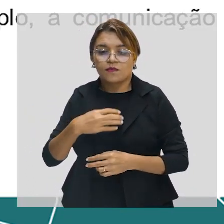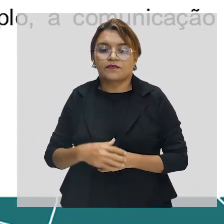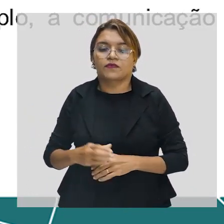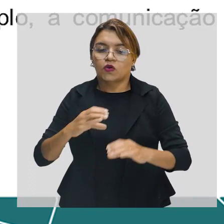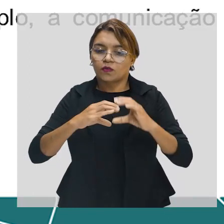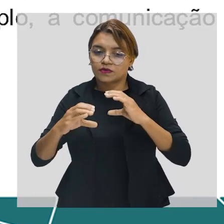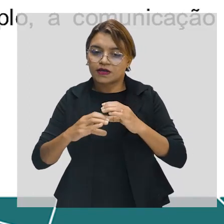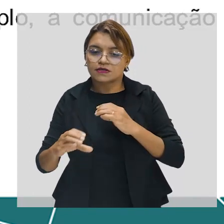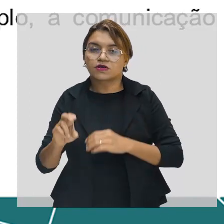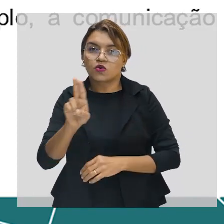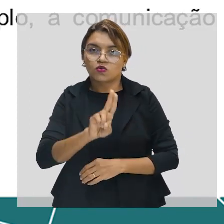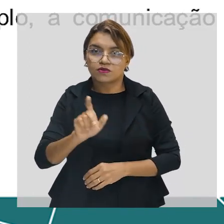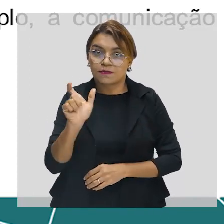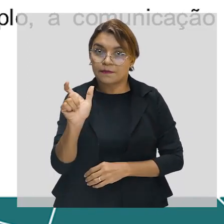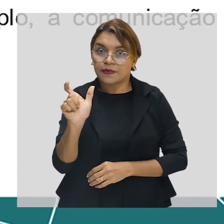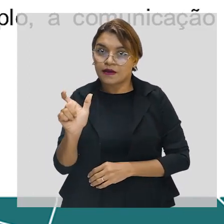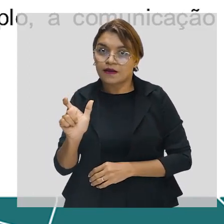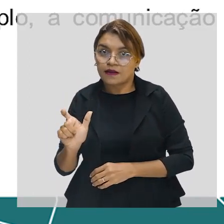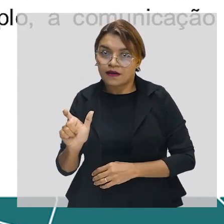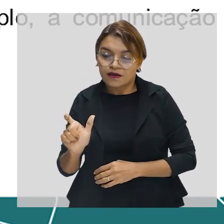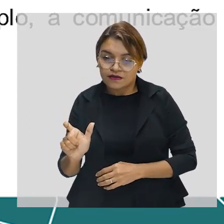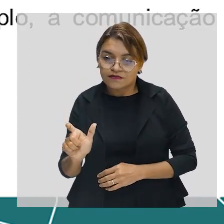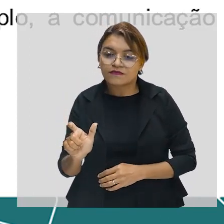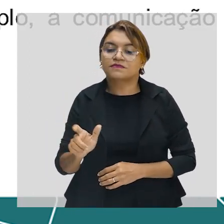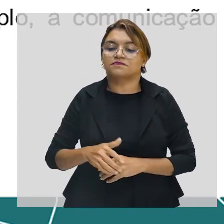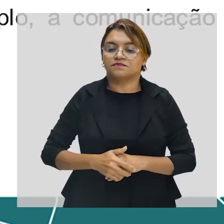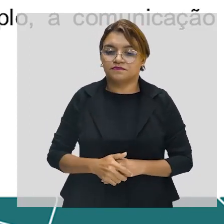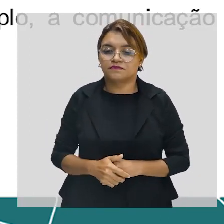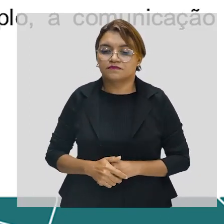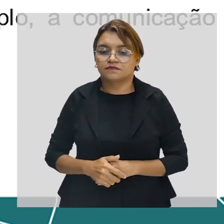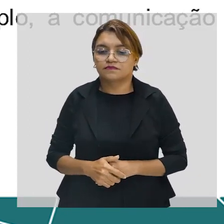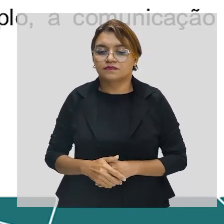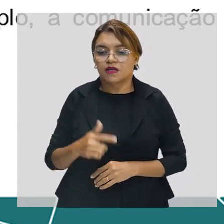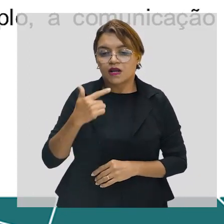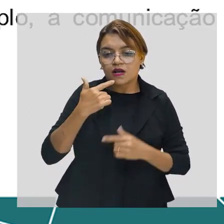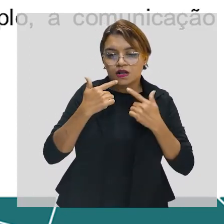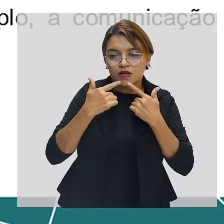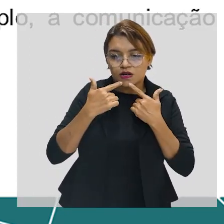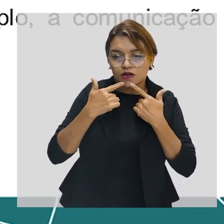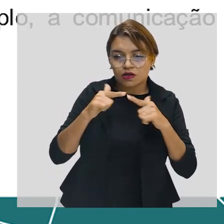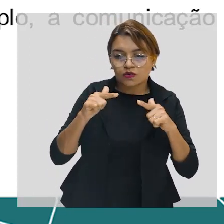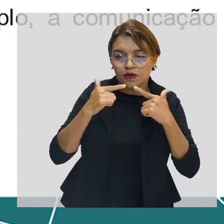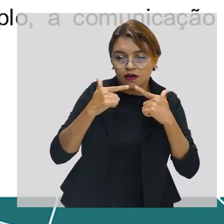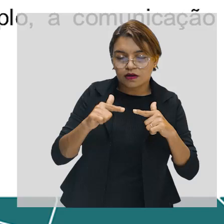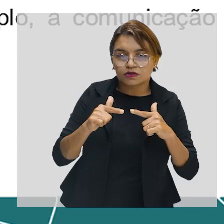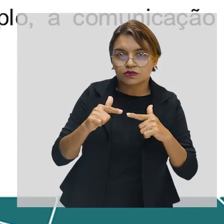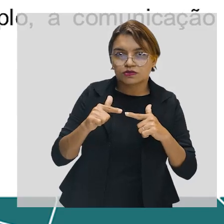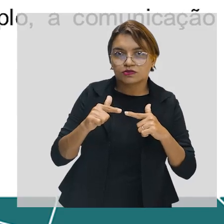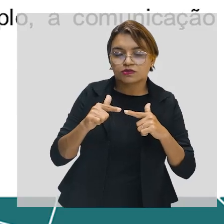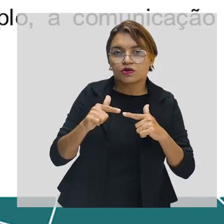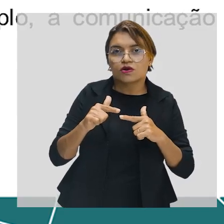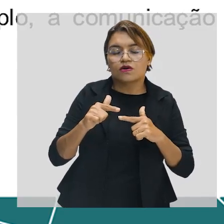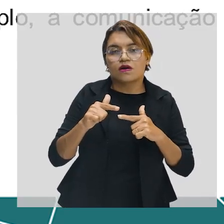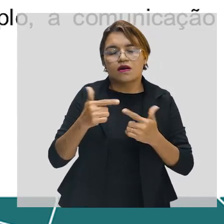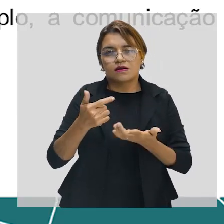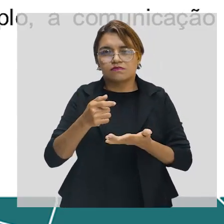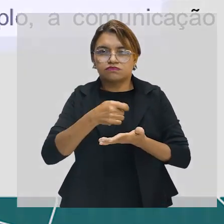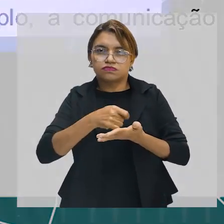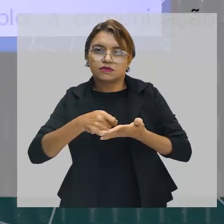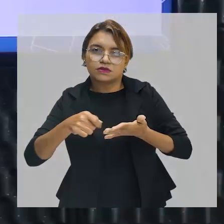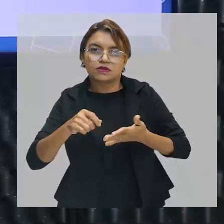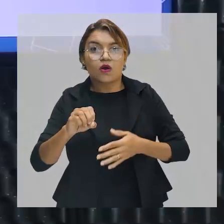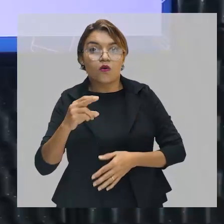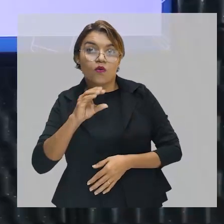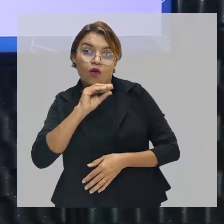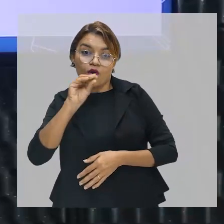comunicação verbal, que é o uso da palavra, seja na linguagem oral ou escrita, e a comunicação